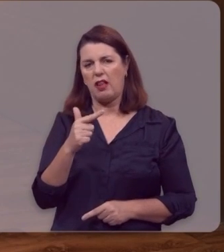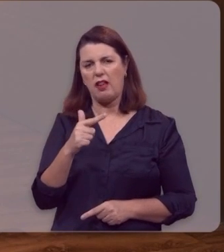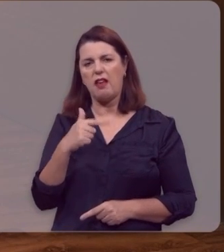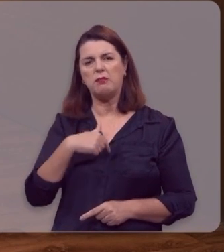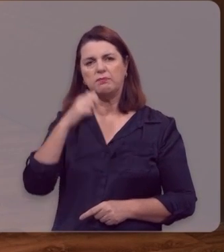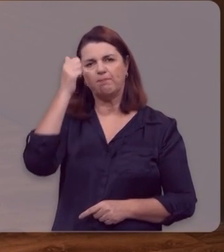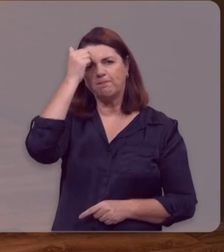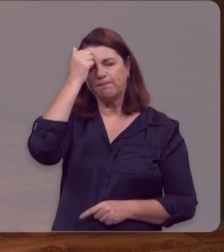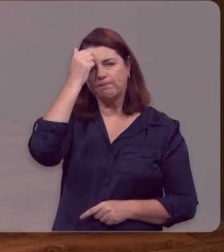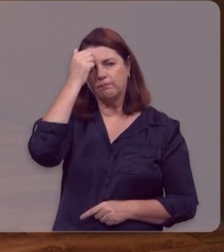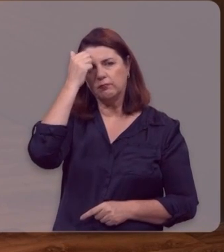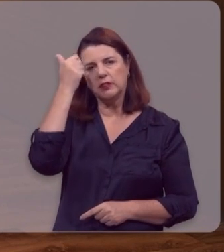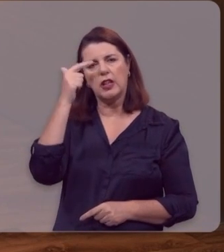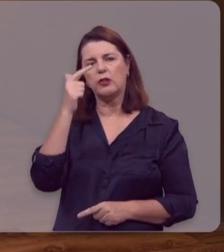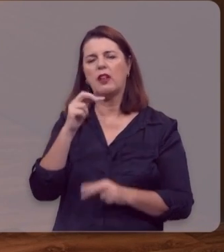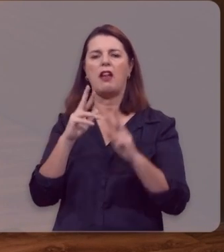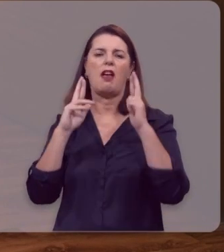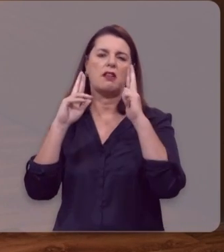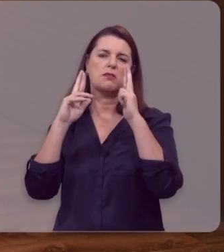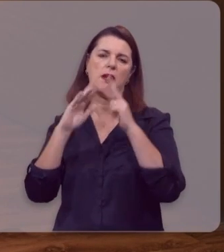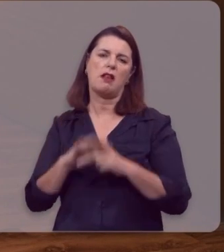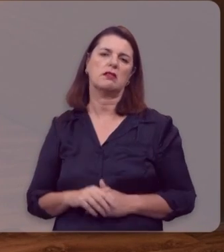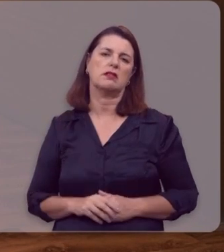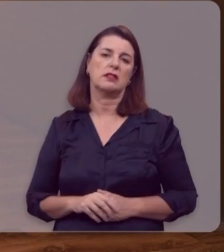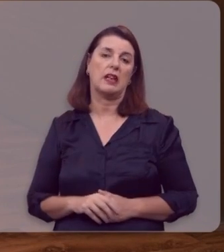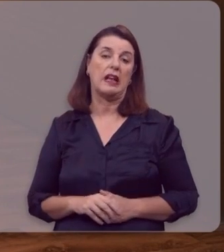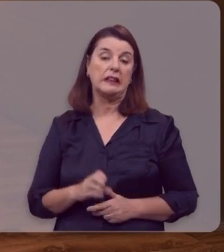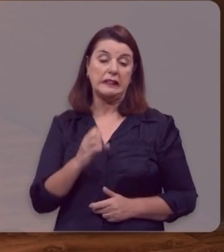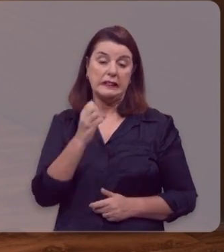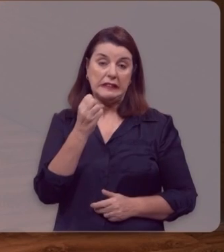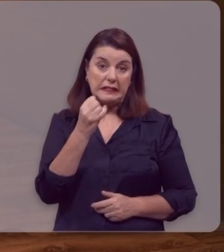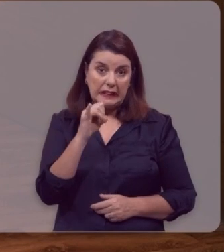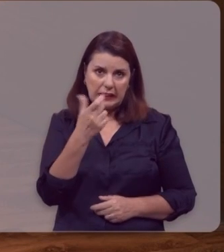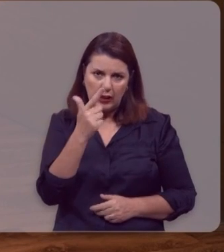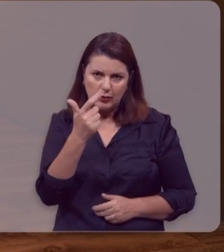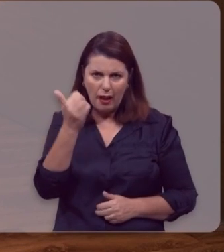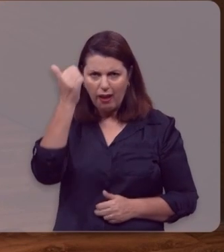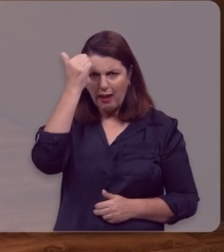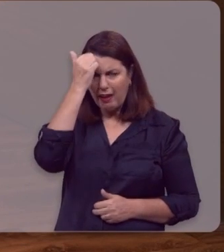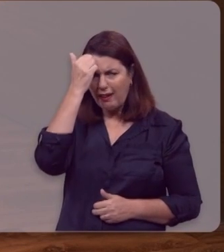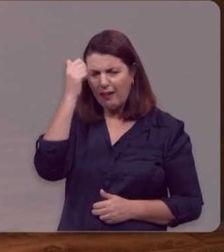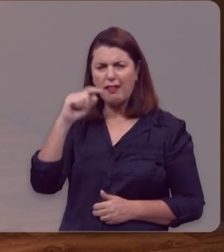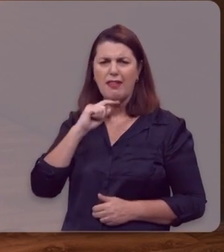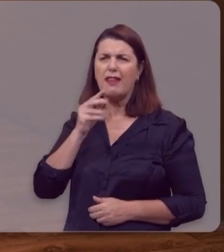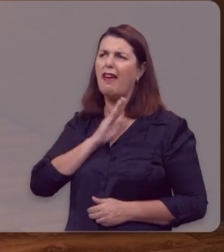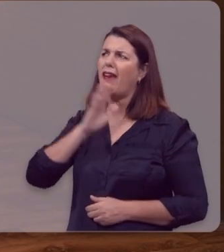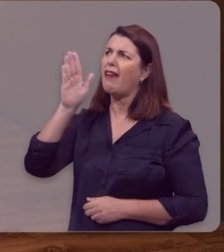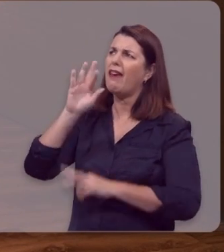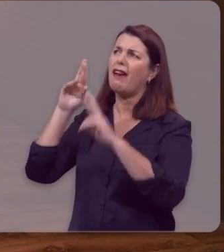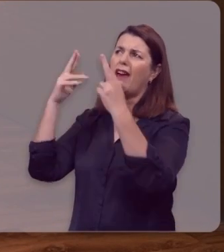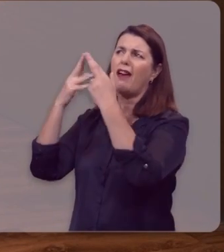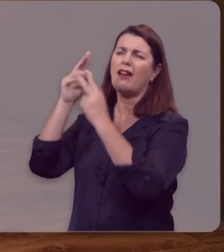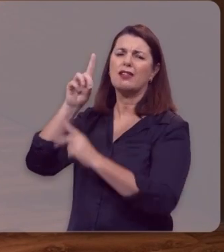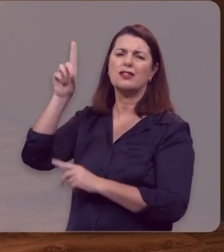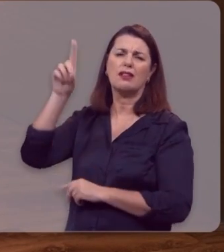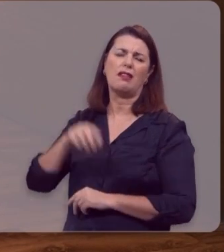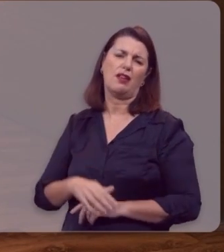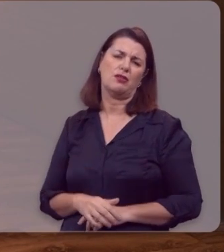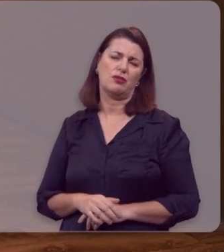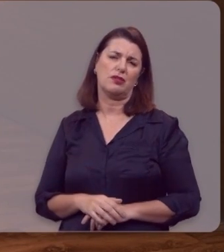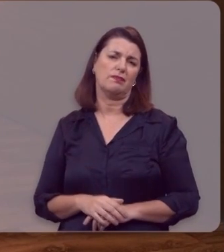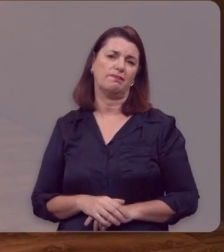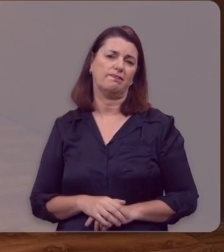Porque sem arrependimento, ninguém entra no reino de Deus. Sem novo nascimento, ninguém entra pelos portais dos